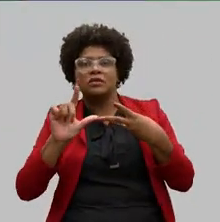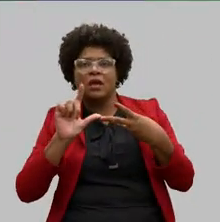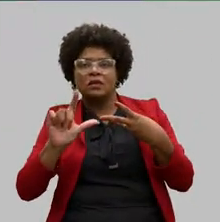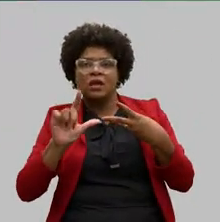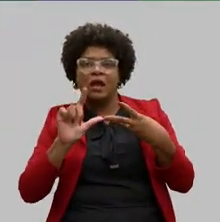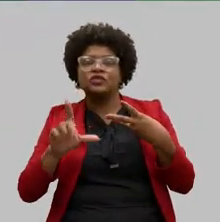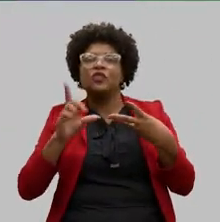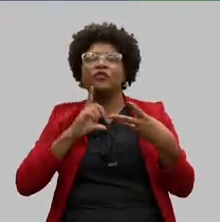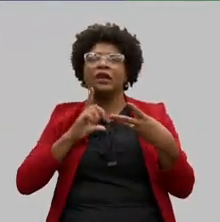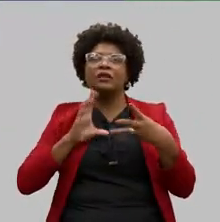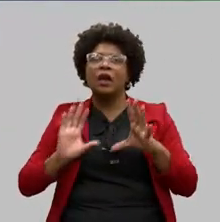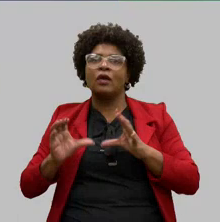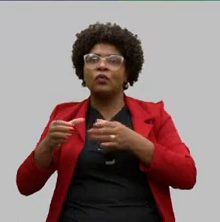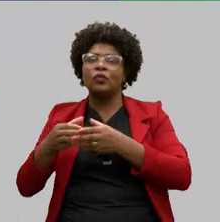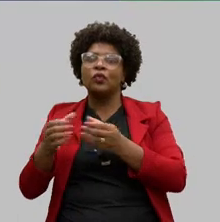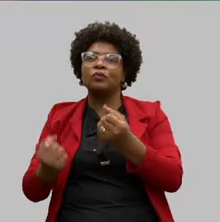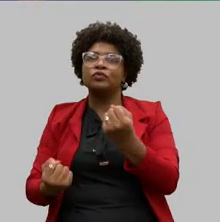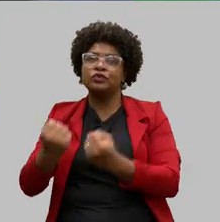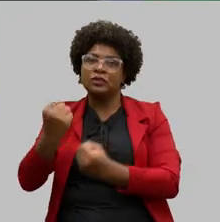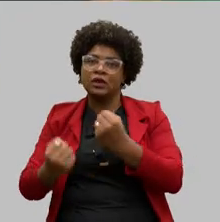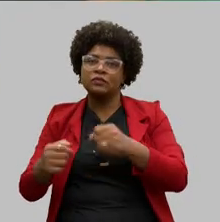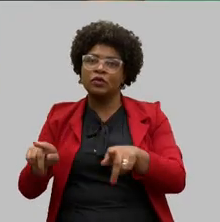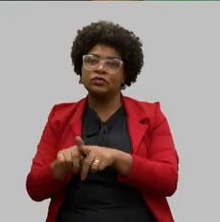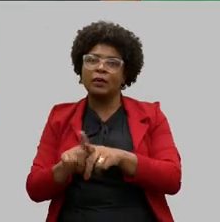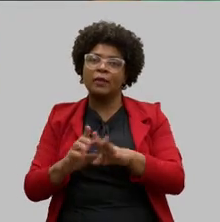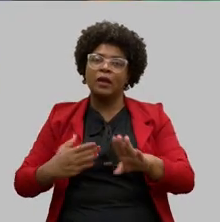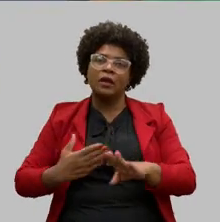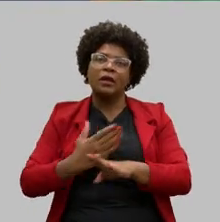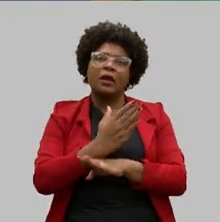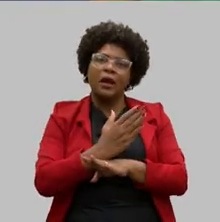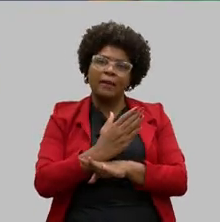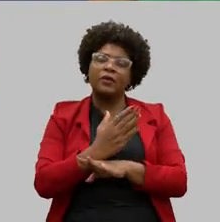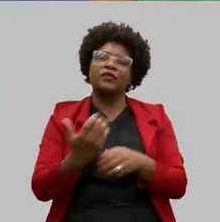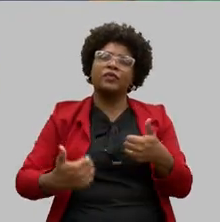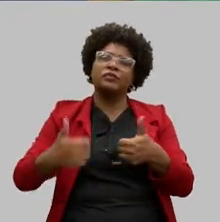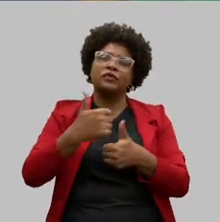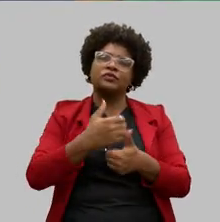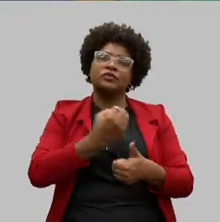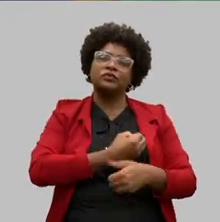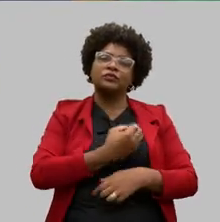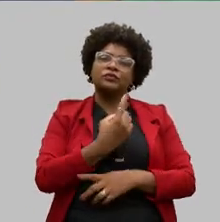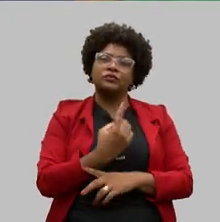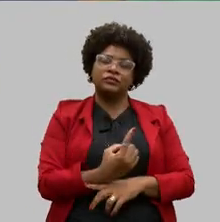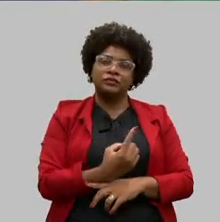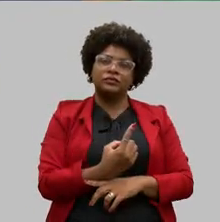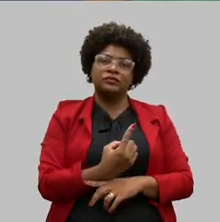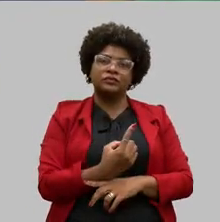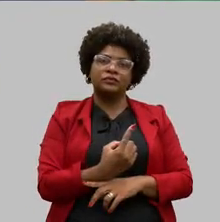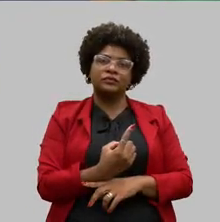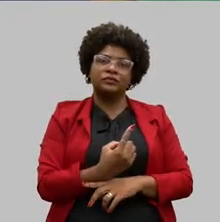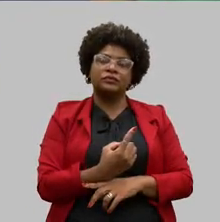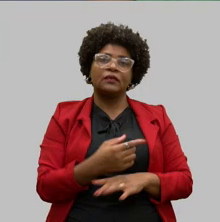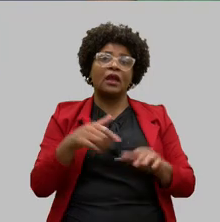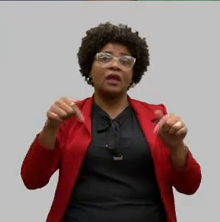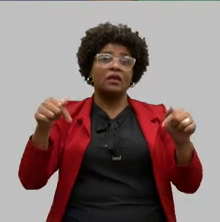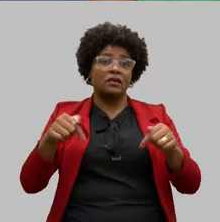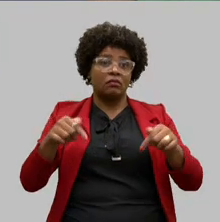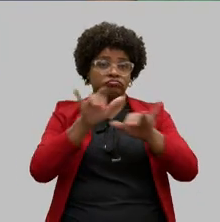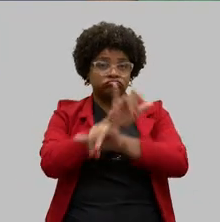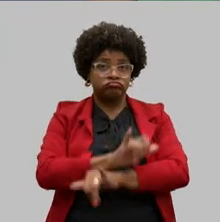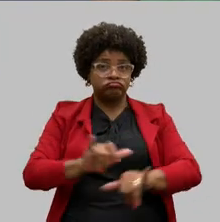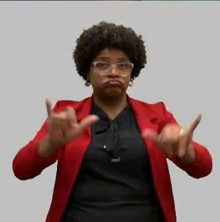transportes aprovou a a materna na forma substitutivo número 1 e em nota técnica